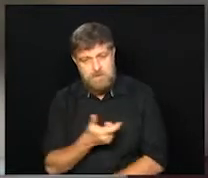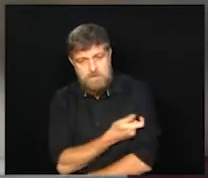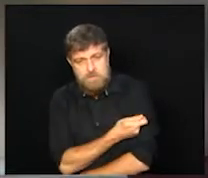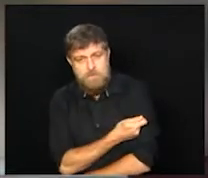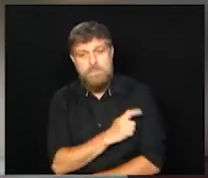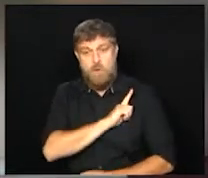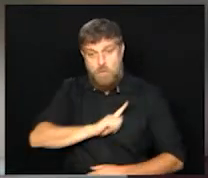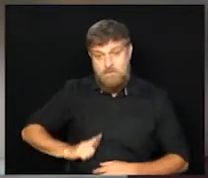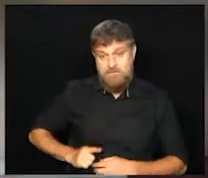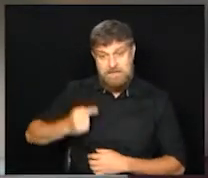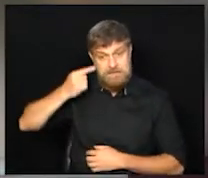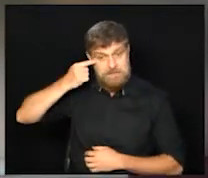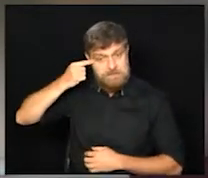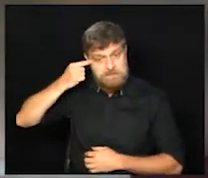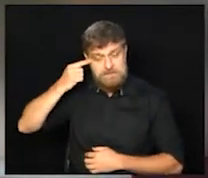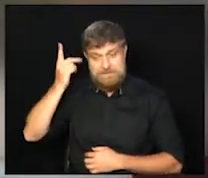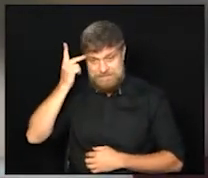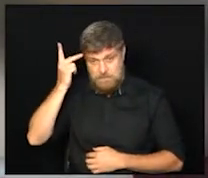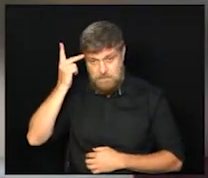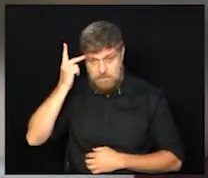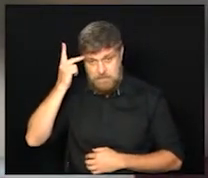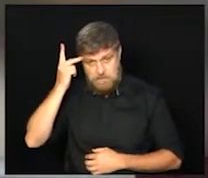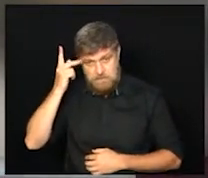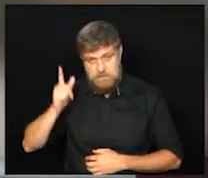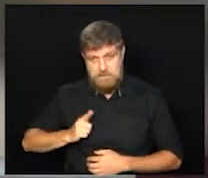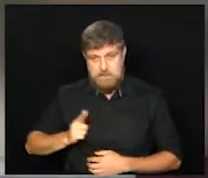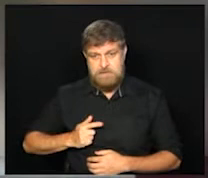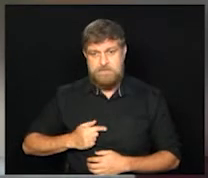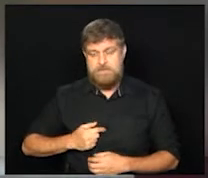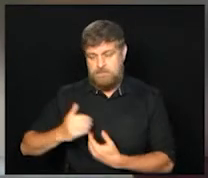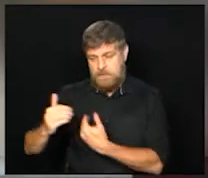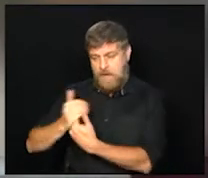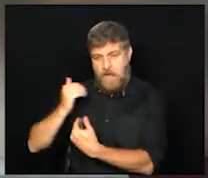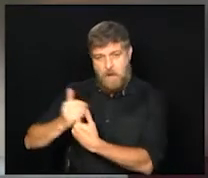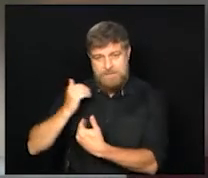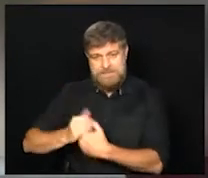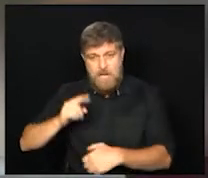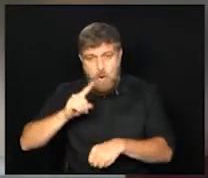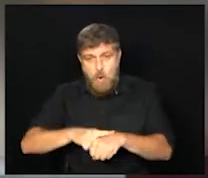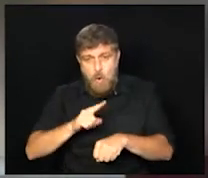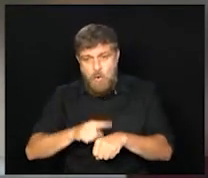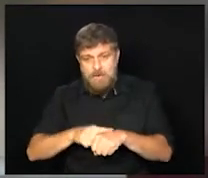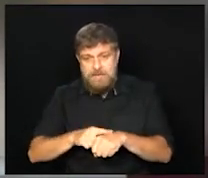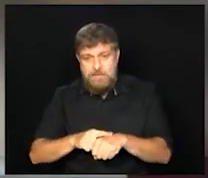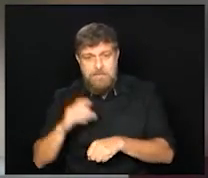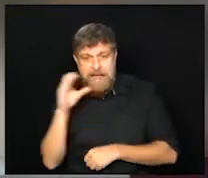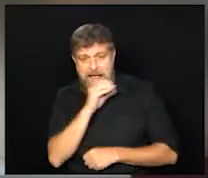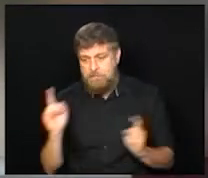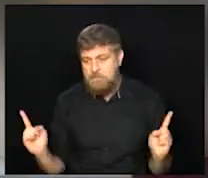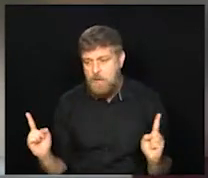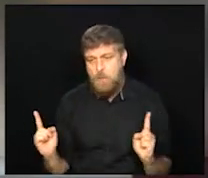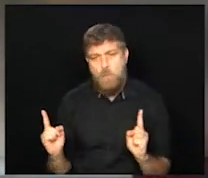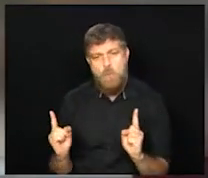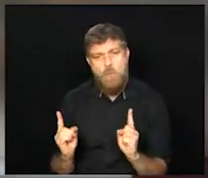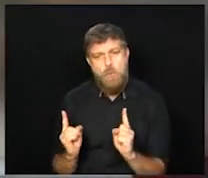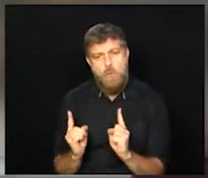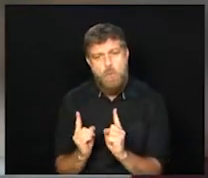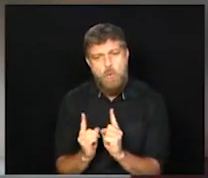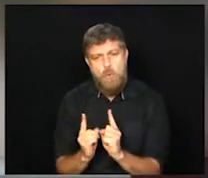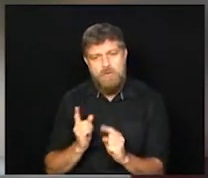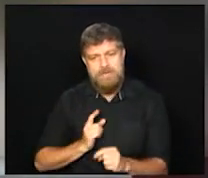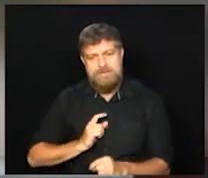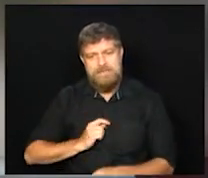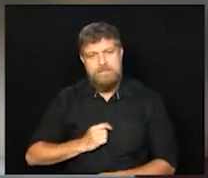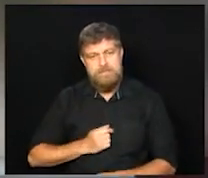O governo do estado de São Paulo vai seguir a recomendação da redução do intervalo das doses da vacina da